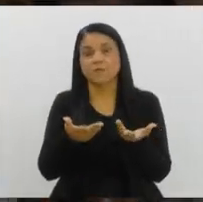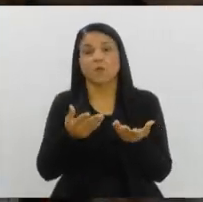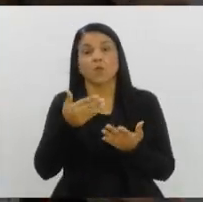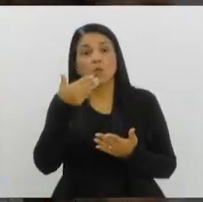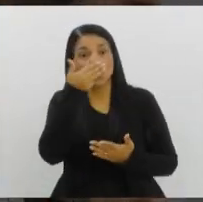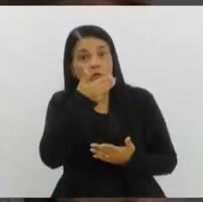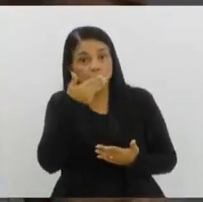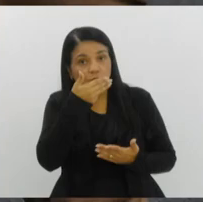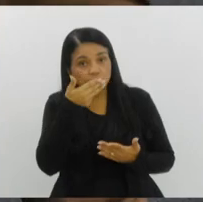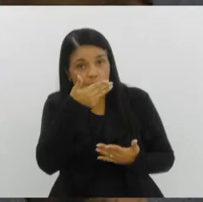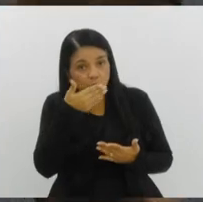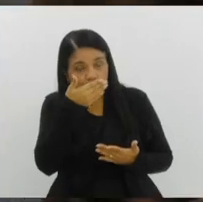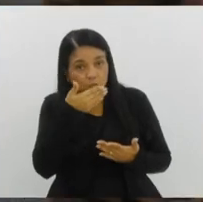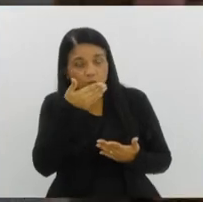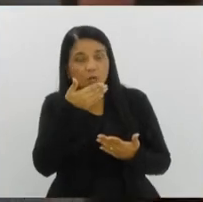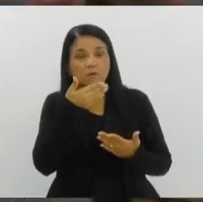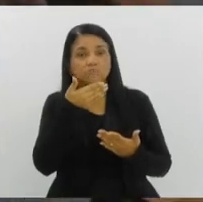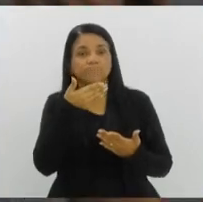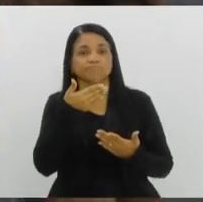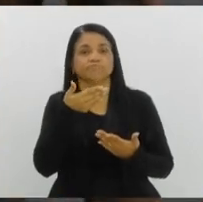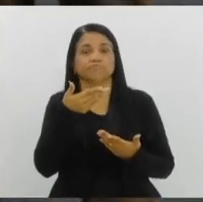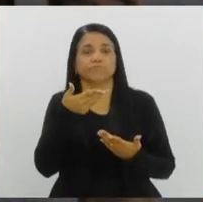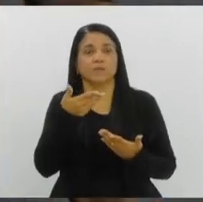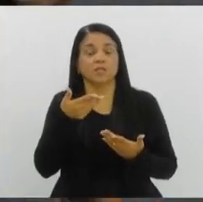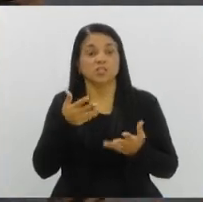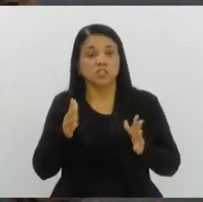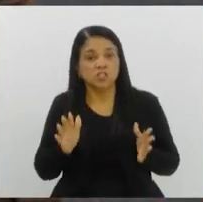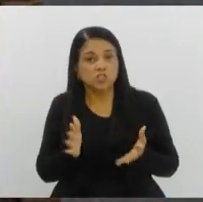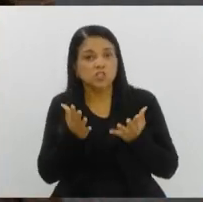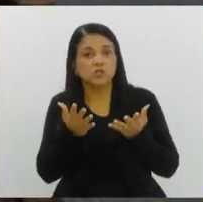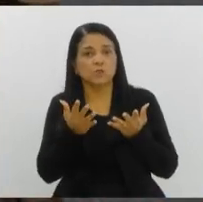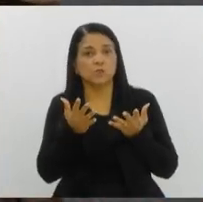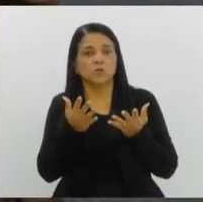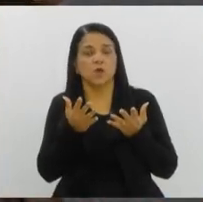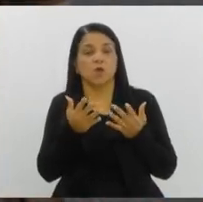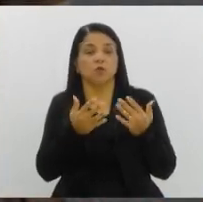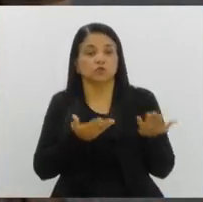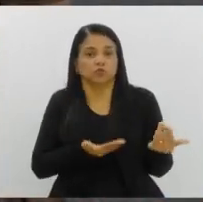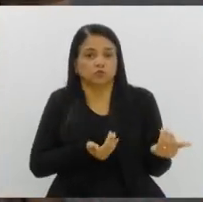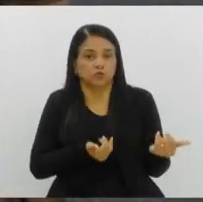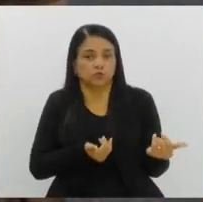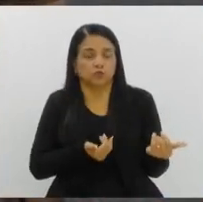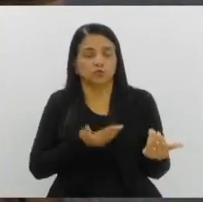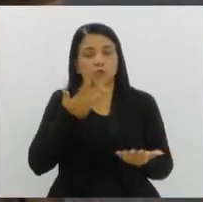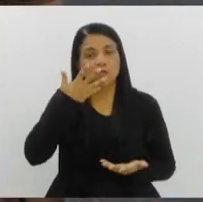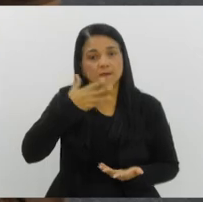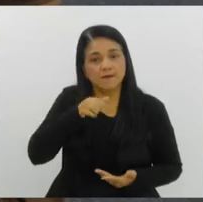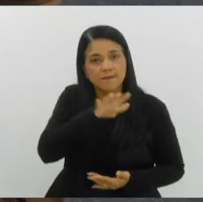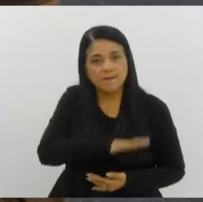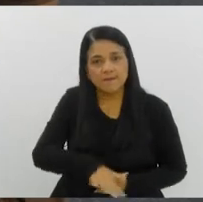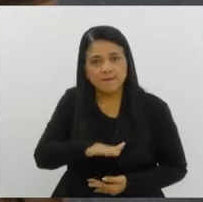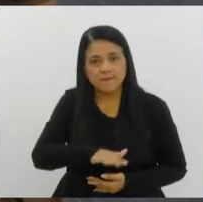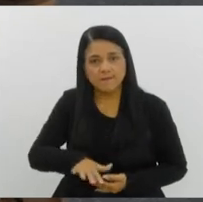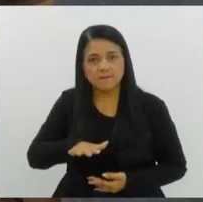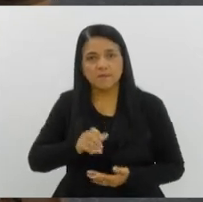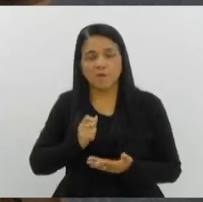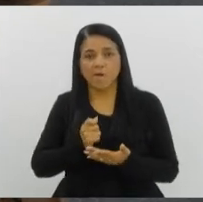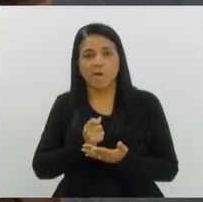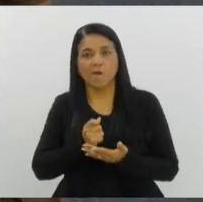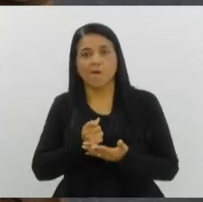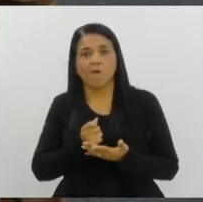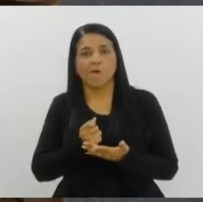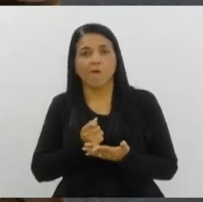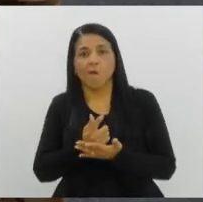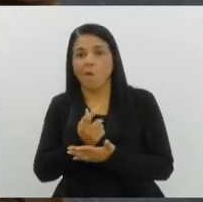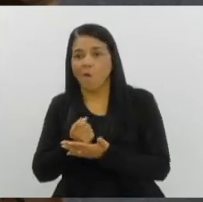açúcar ele pode ser consumido e até estimulado para que os nossos jovens e crianças que conseguem comprar sem nenhum tipo